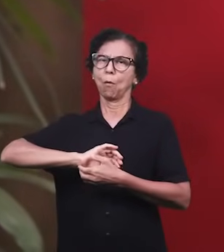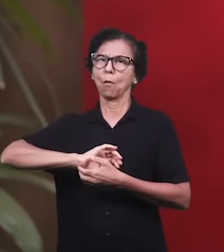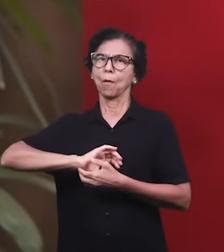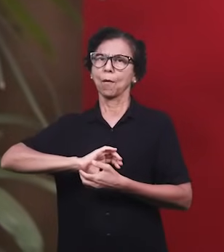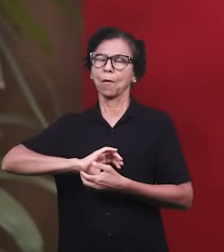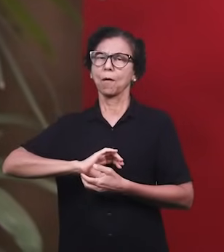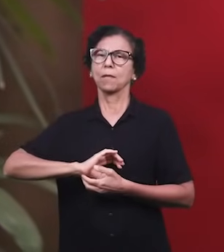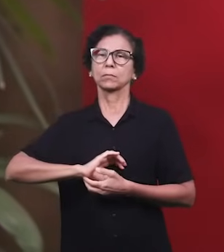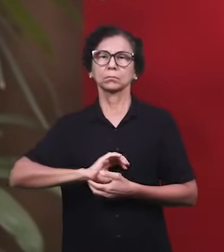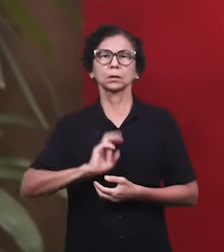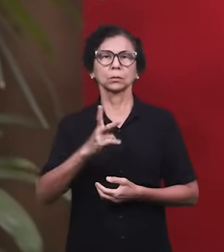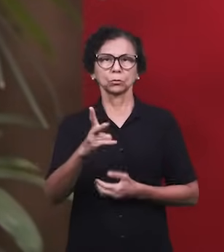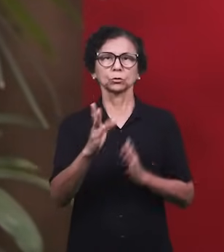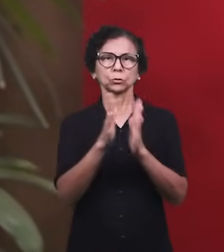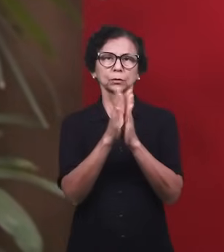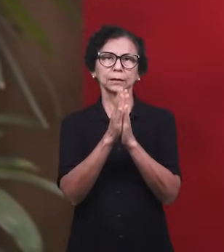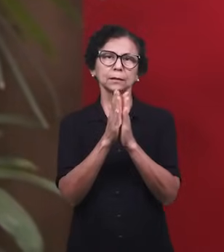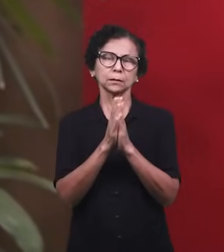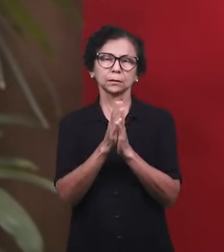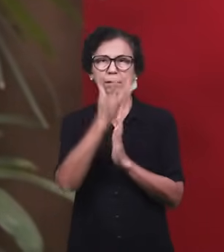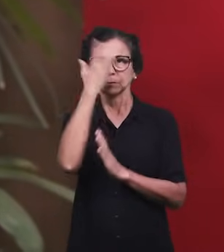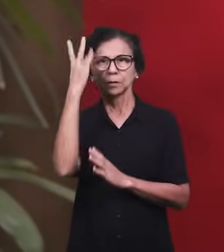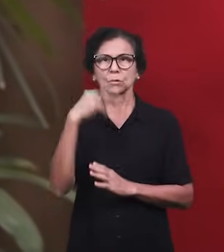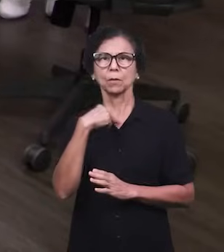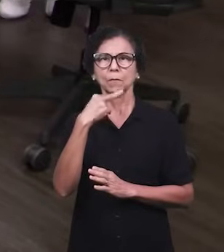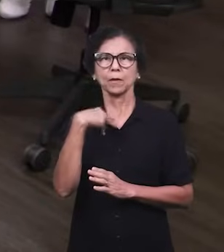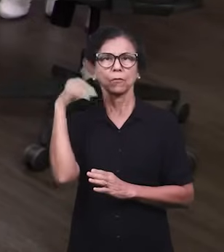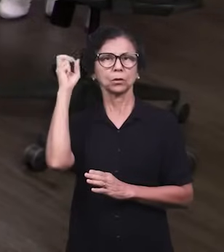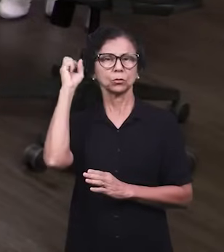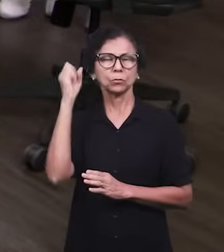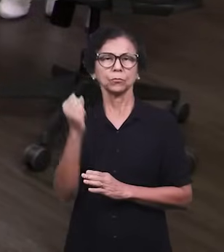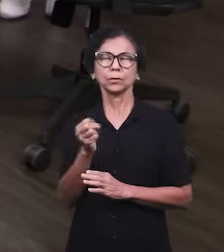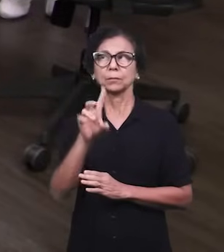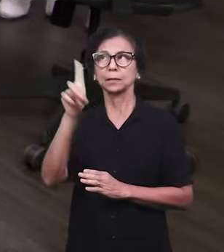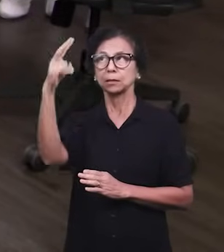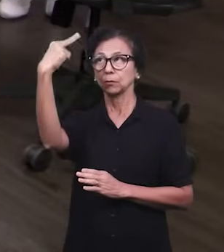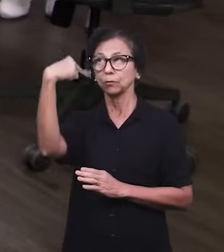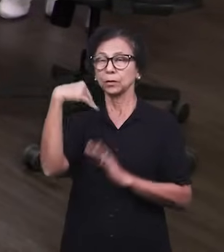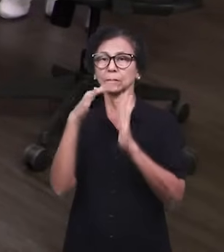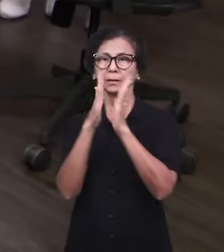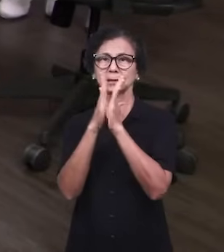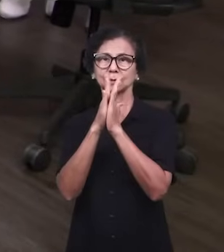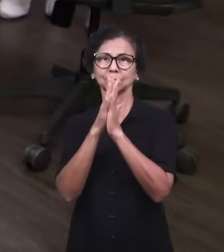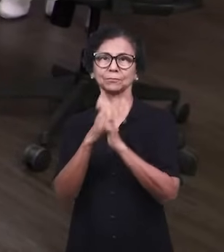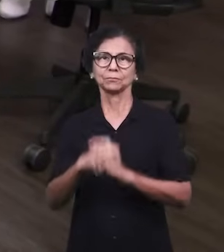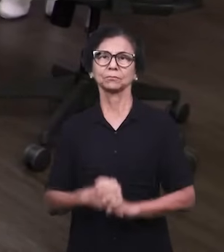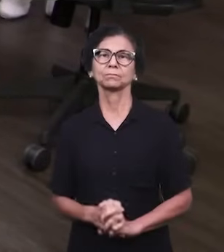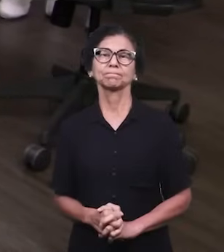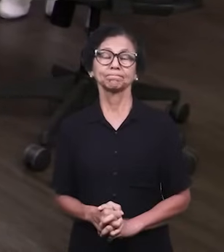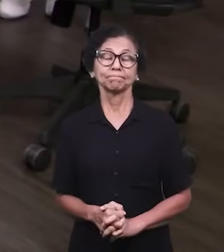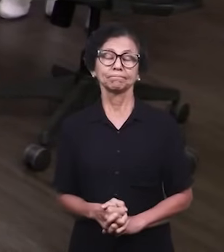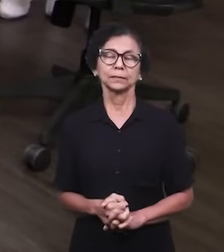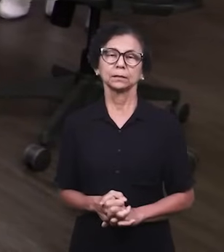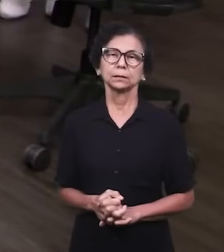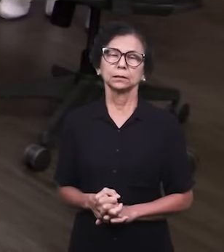minha voz, mas o Senhor ouvia a minha oração. Glória a Jesus. É interessante quando a gente faz uma abordagem.